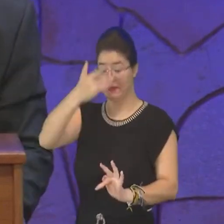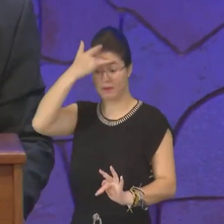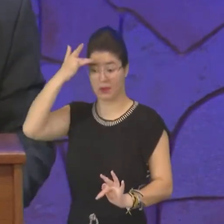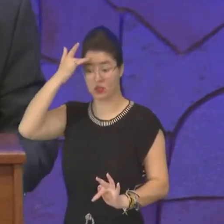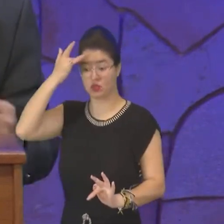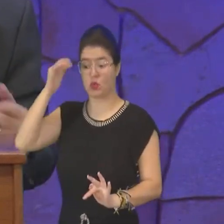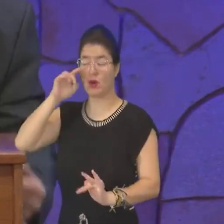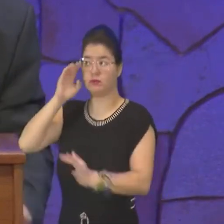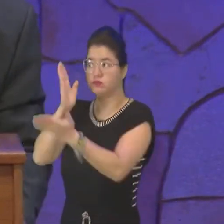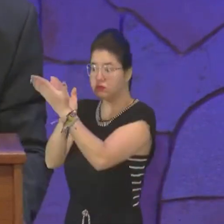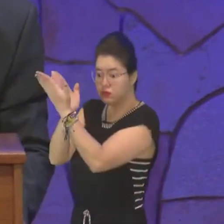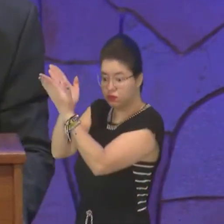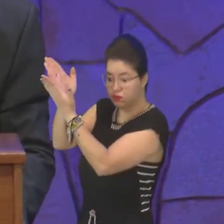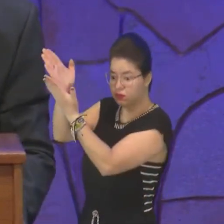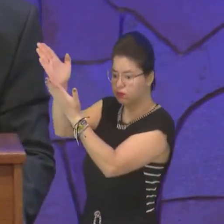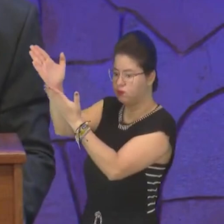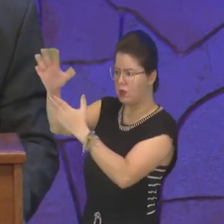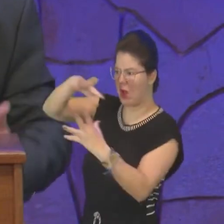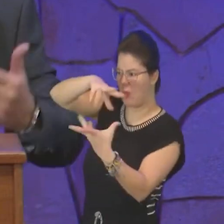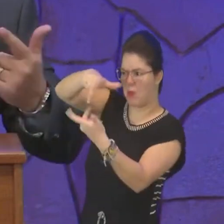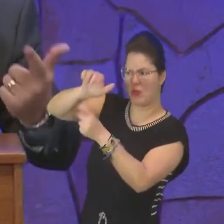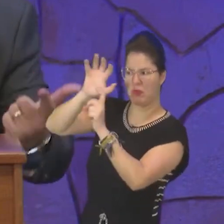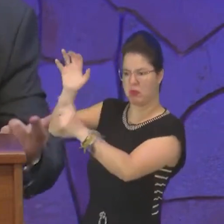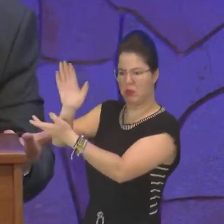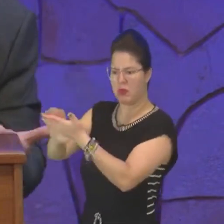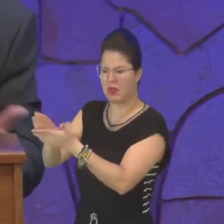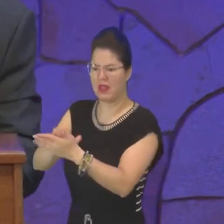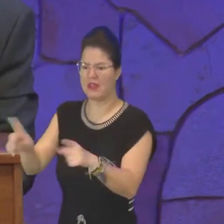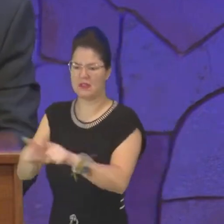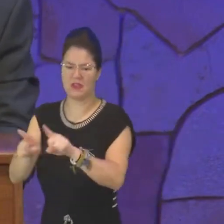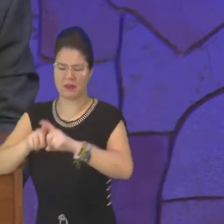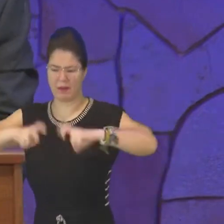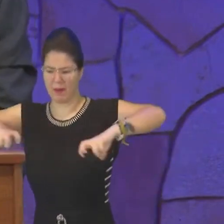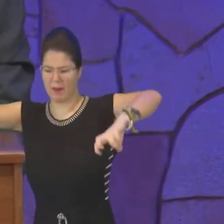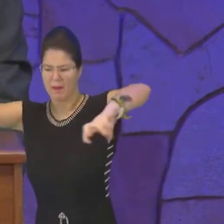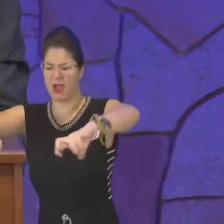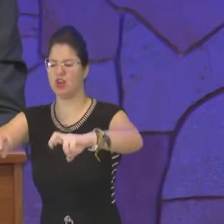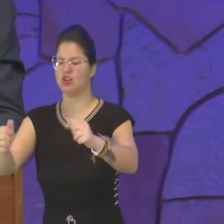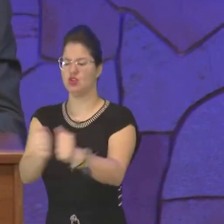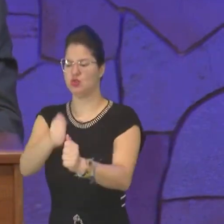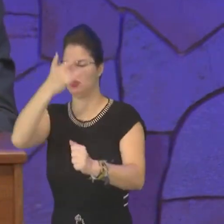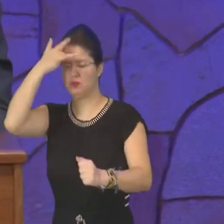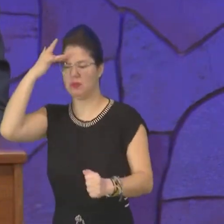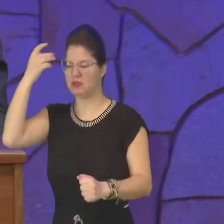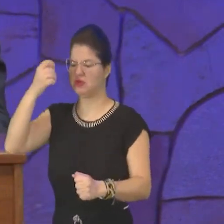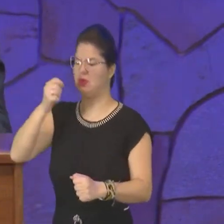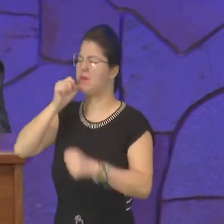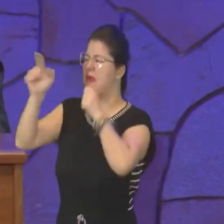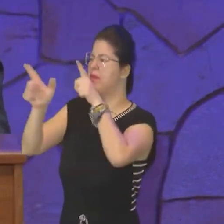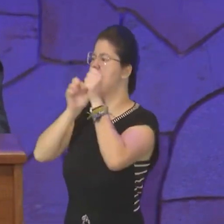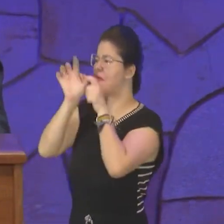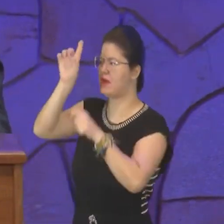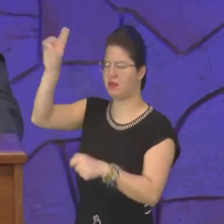dos ímpios, não se detém no caminho dos pecadores, nem se assenta na roda dos escarnecedores.